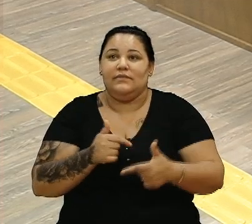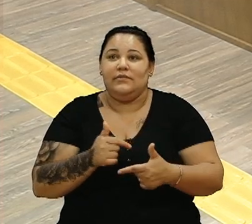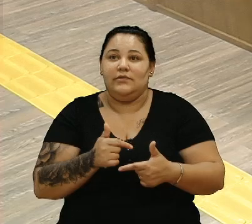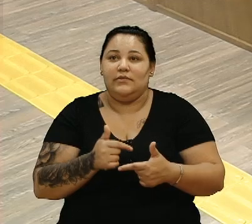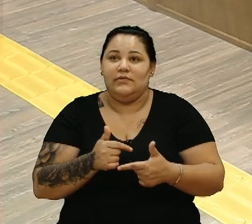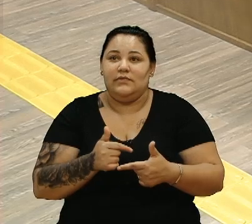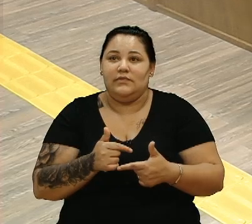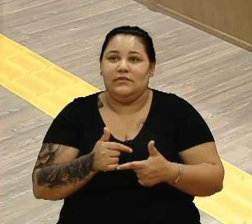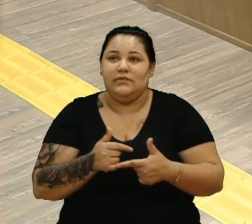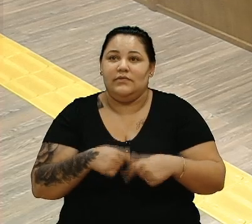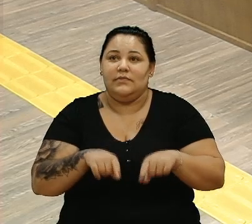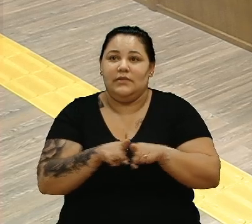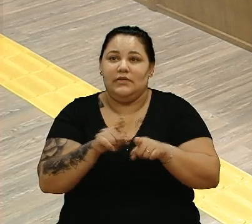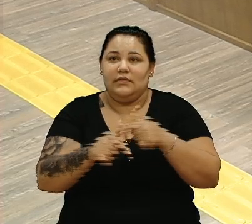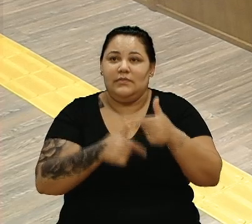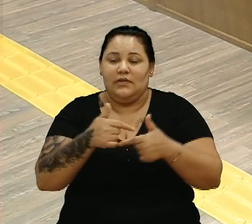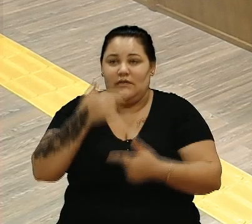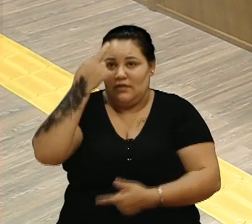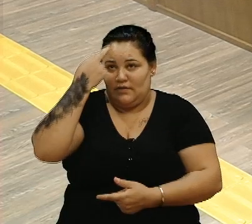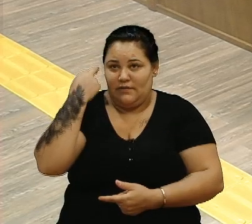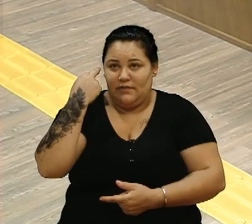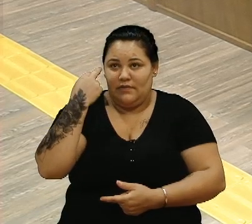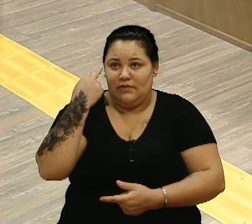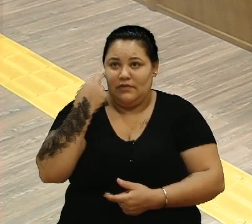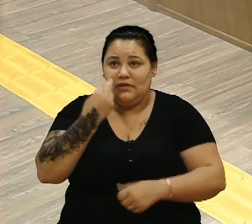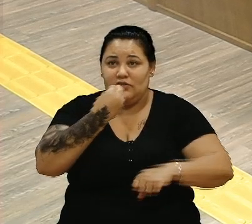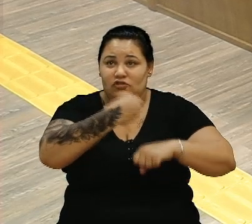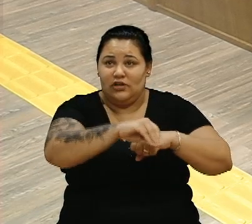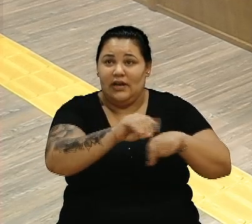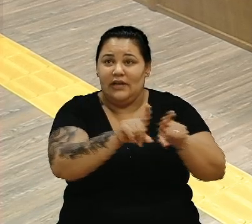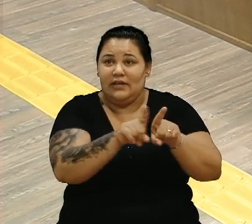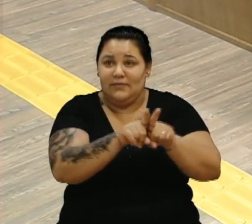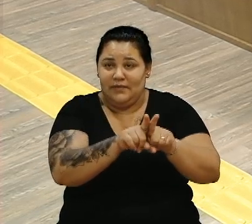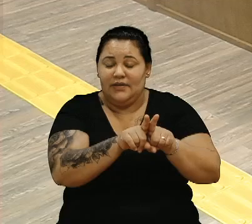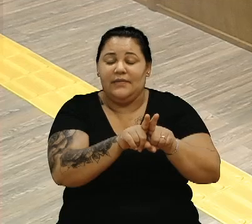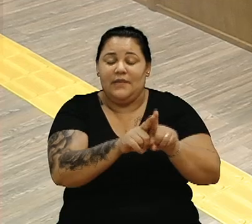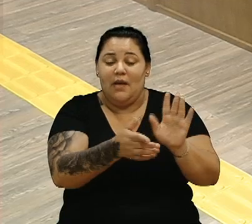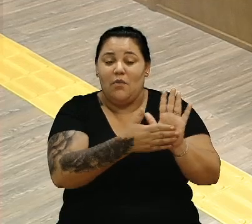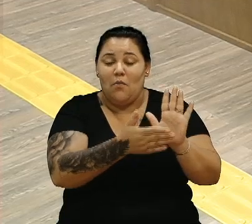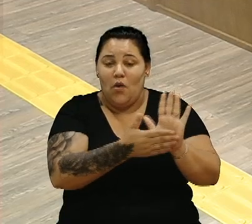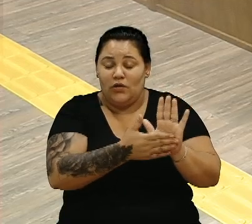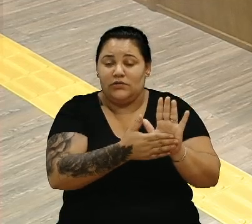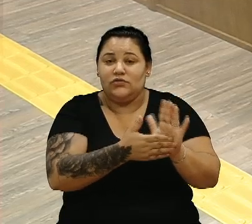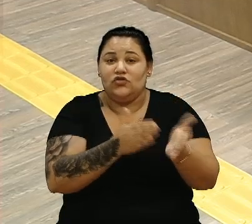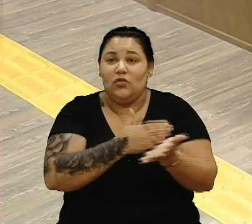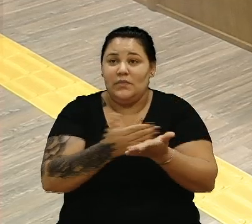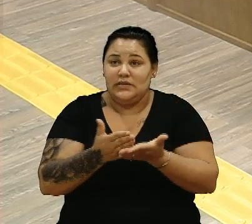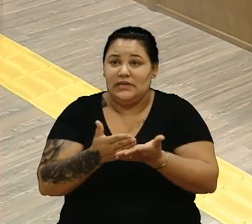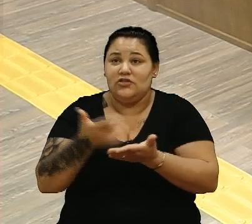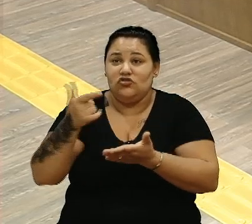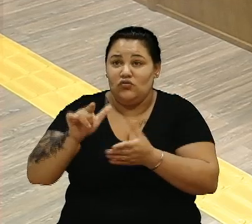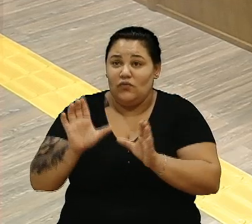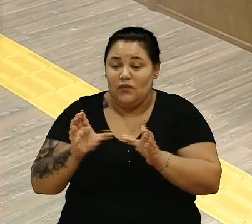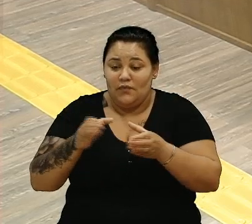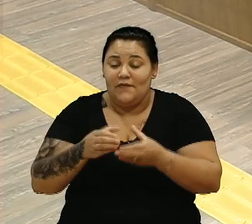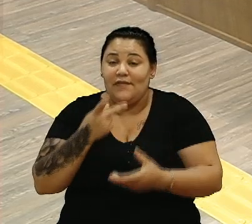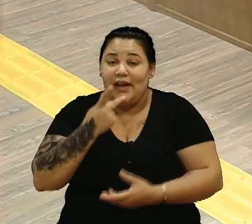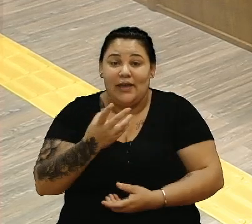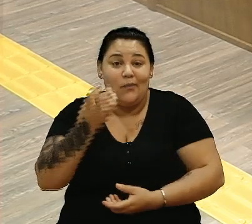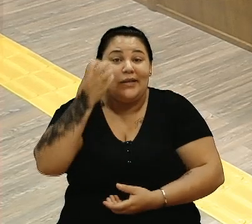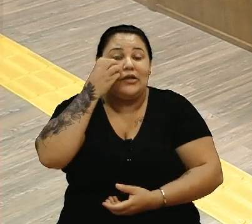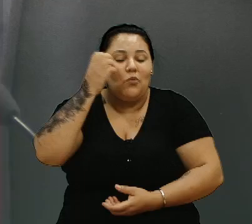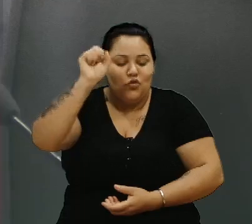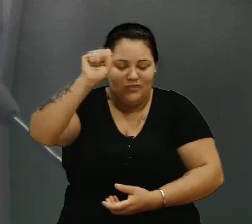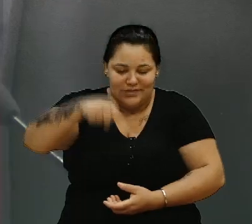pauta, o trabalho do vereador Rafael Bueno, de ter proposto a reinstalação dessa frente, dizer que é um patrimônio da nossa cidade de